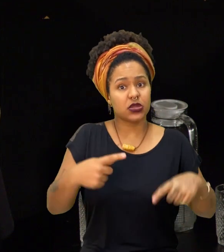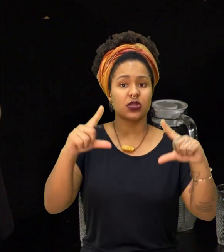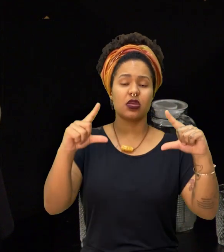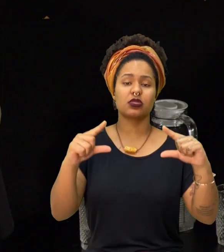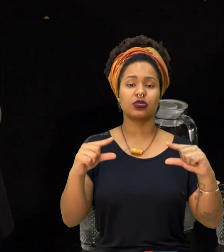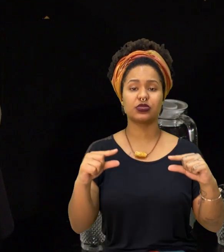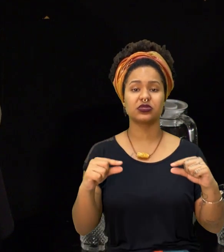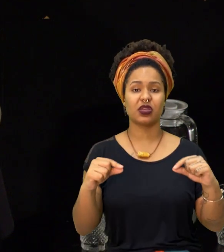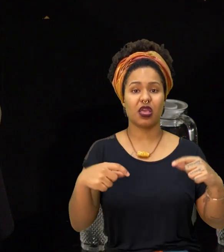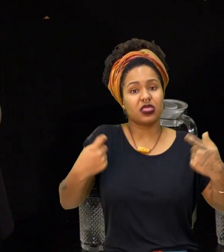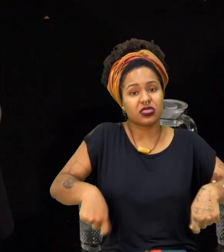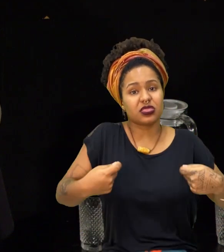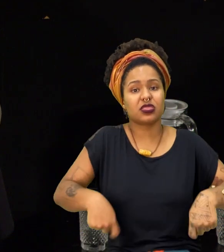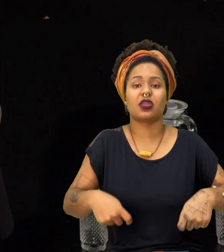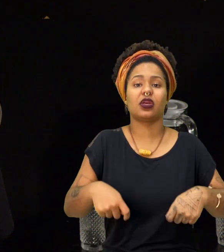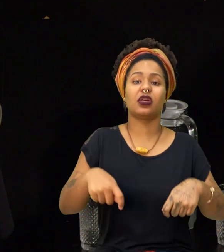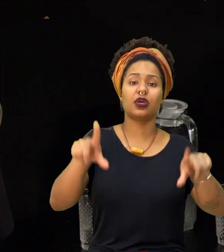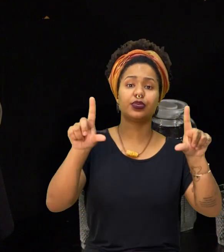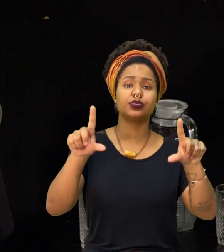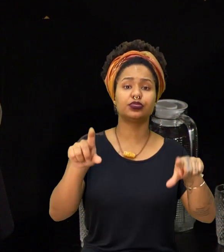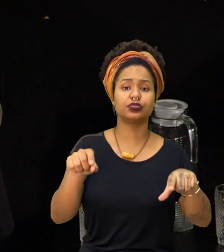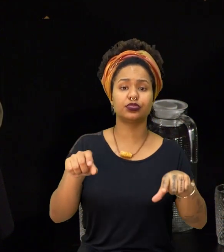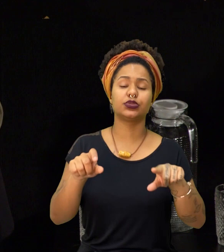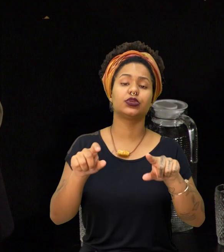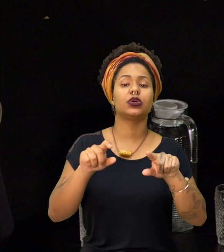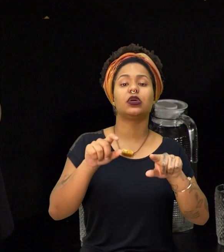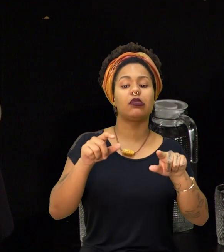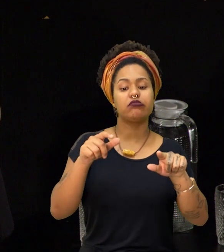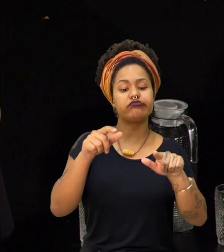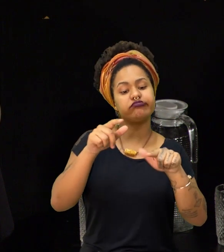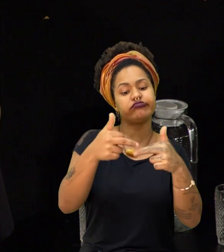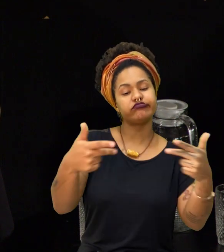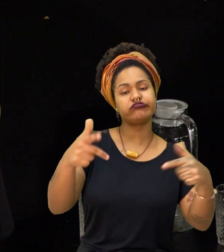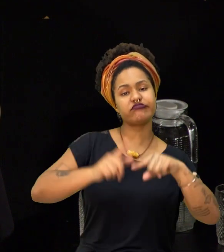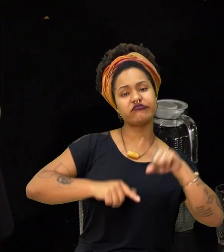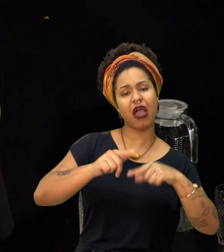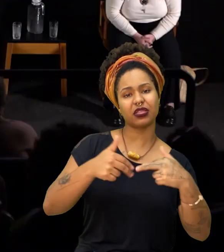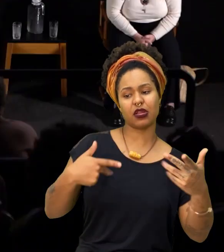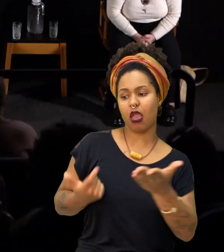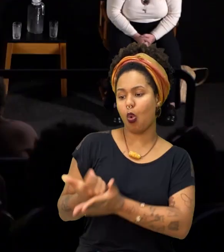a necessidade de bens, né,